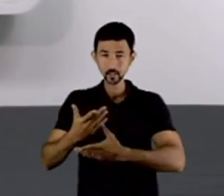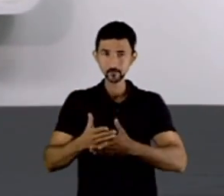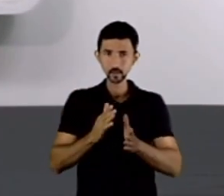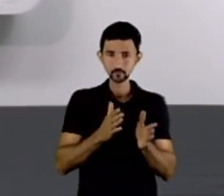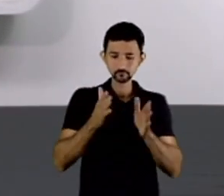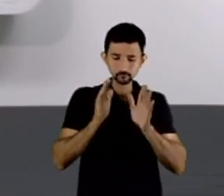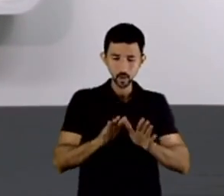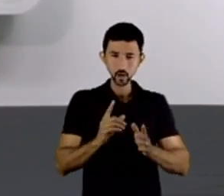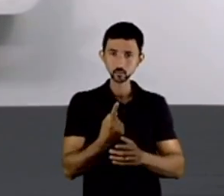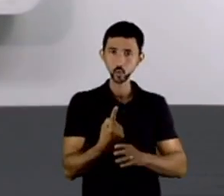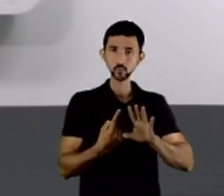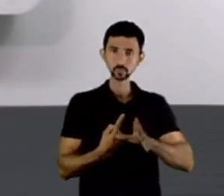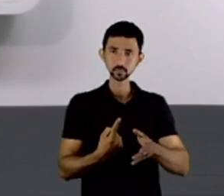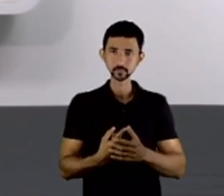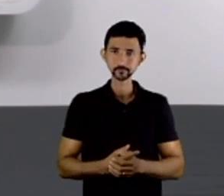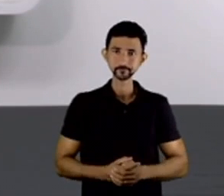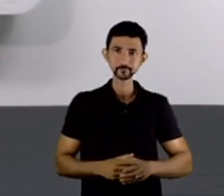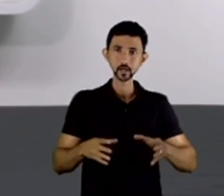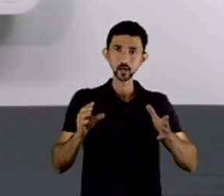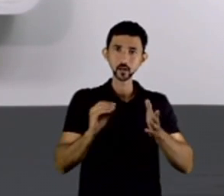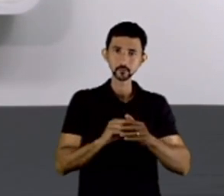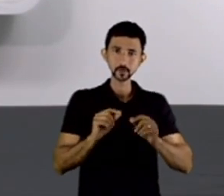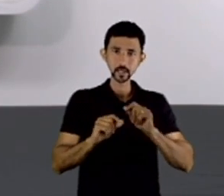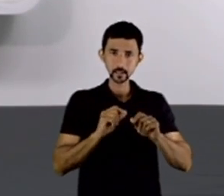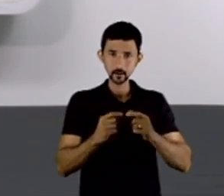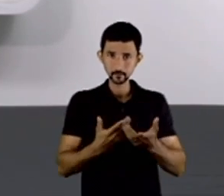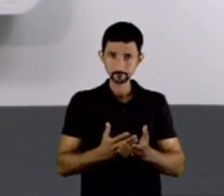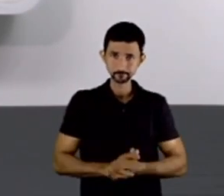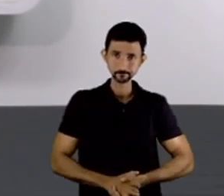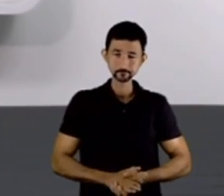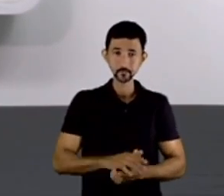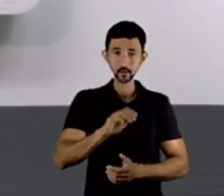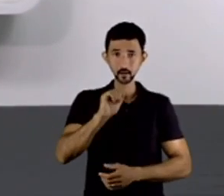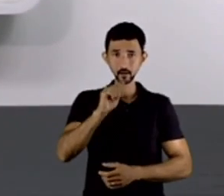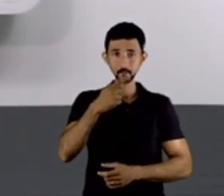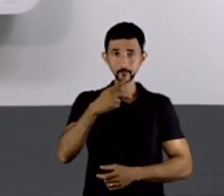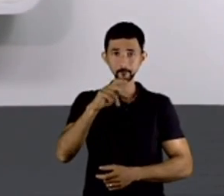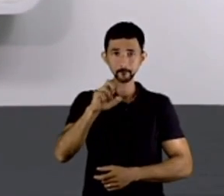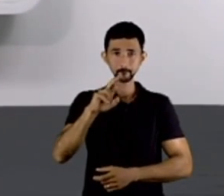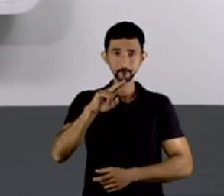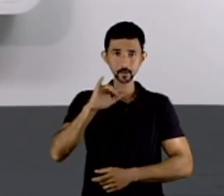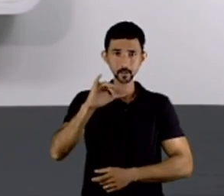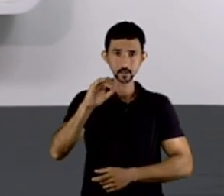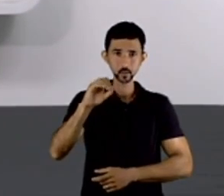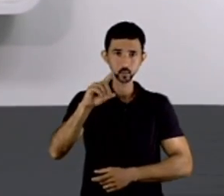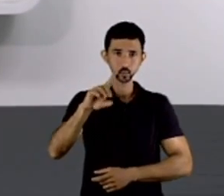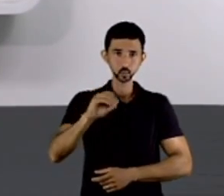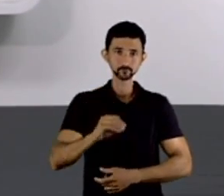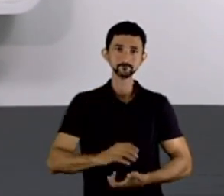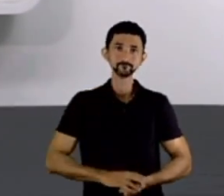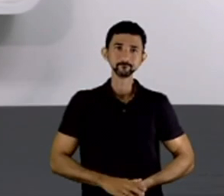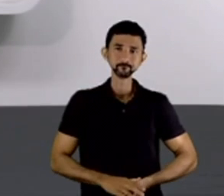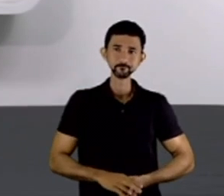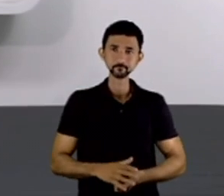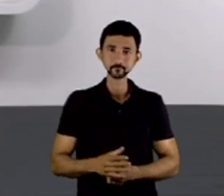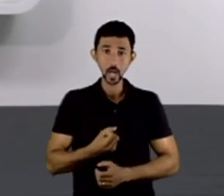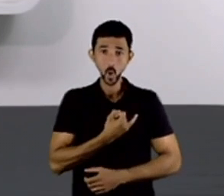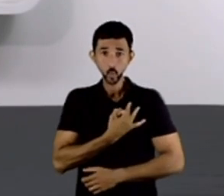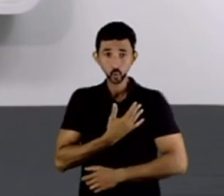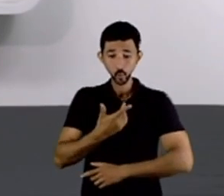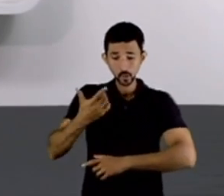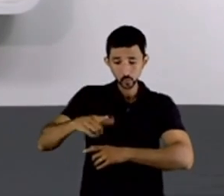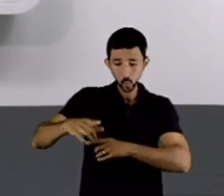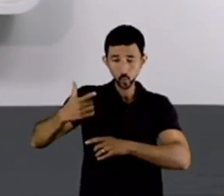vírgula e está numa dízima periódica, ele é chamado de aperíodo, certo? O que se repete